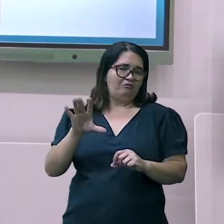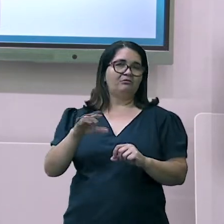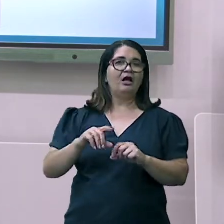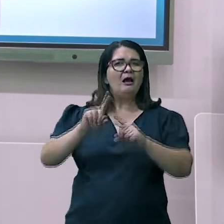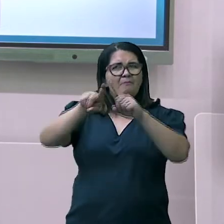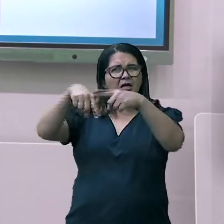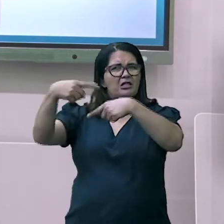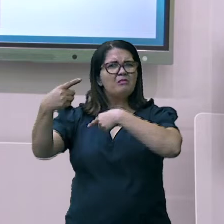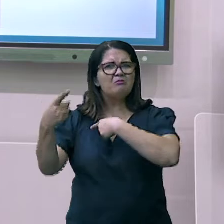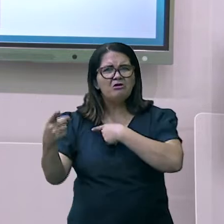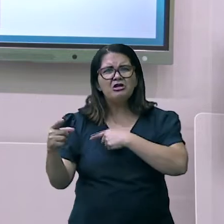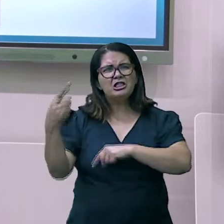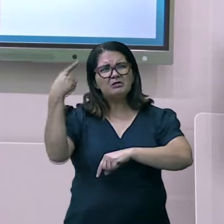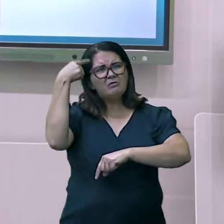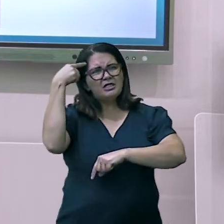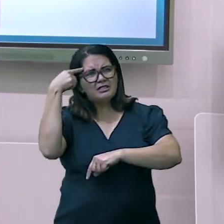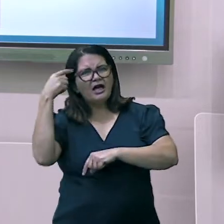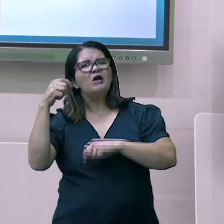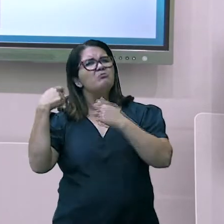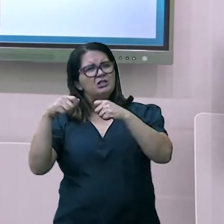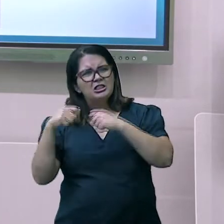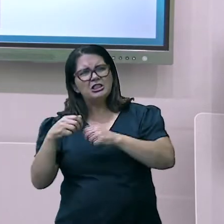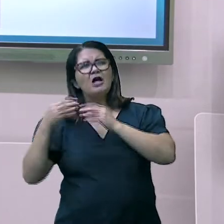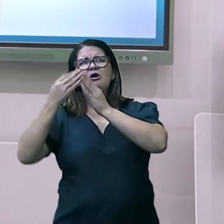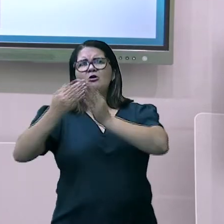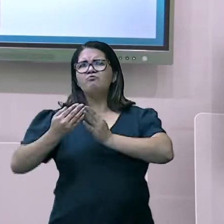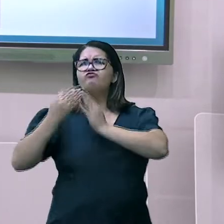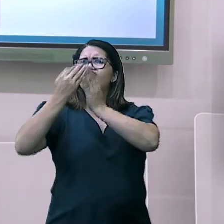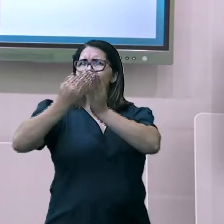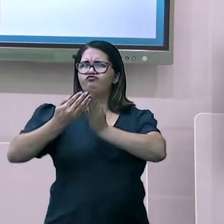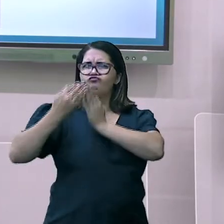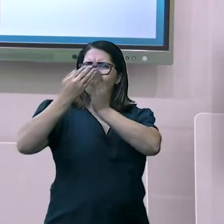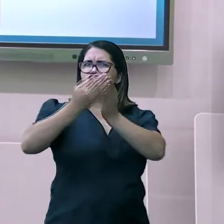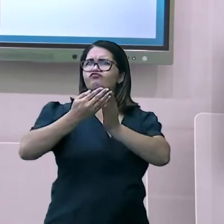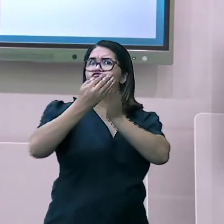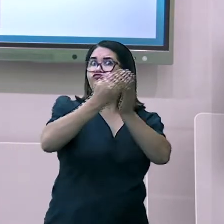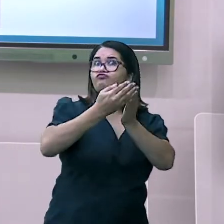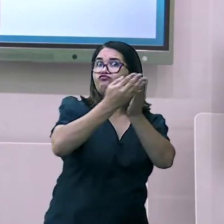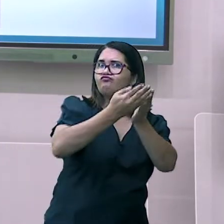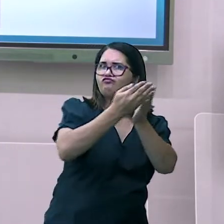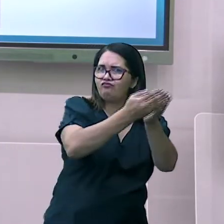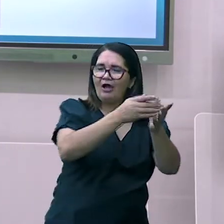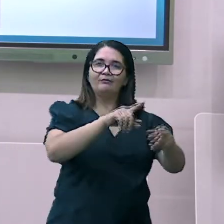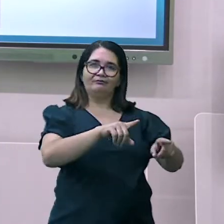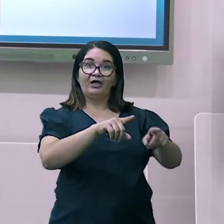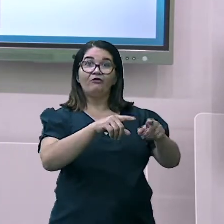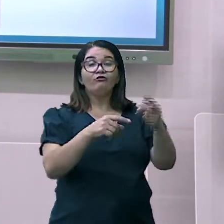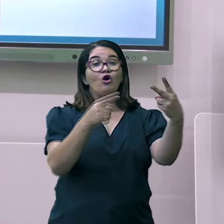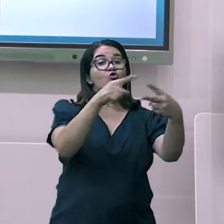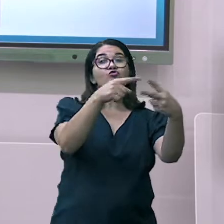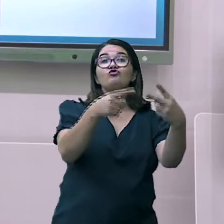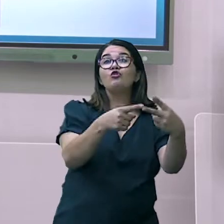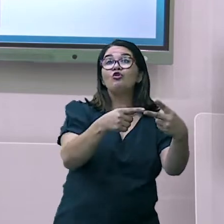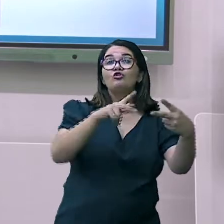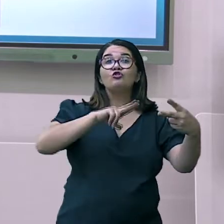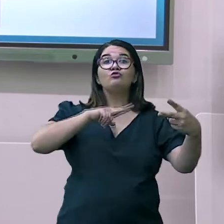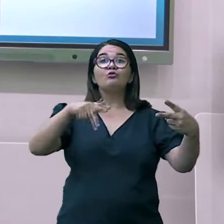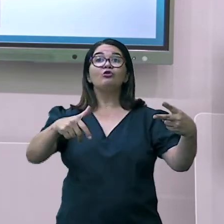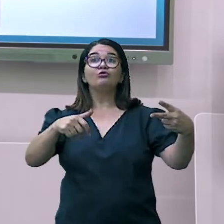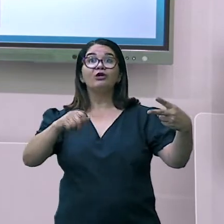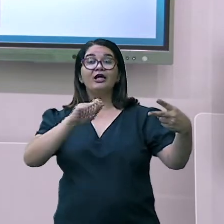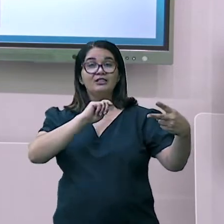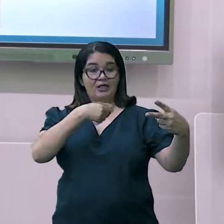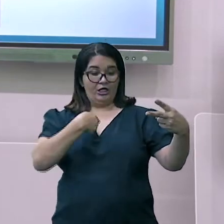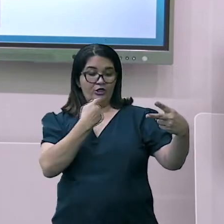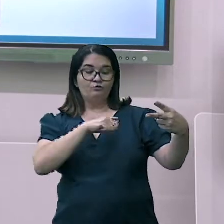partir dessa época, os europeus, especificamente portugueses e espanhóis, lançaram-se